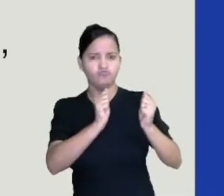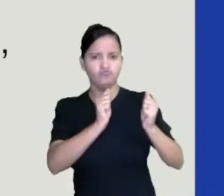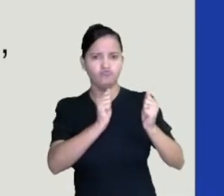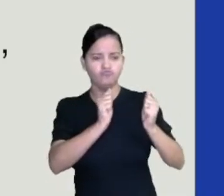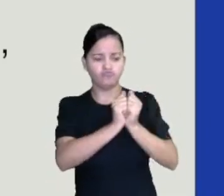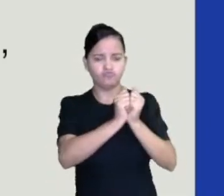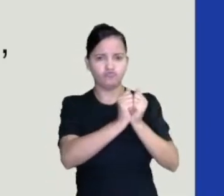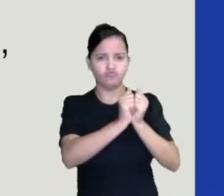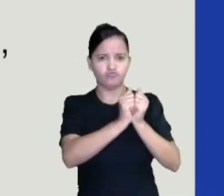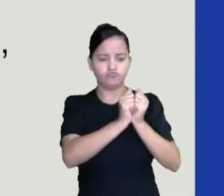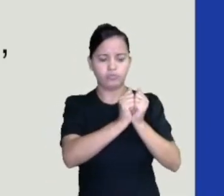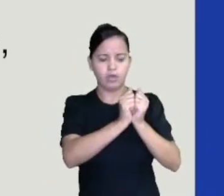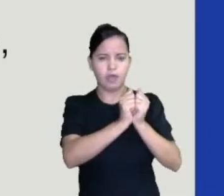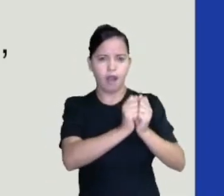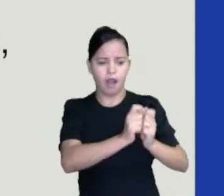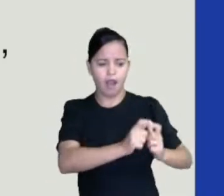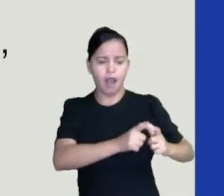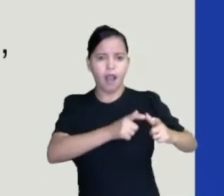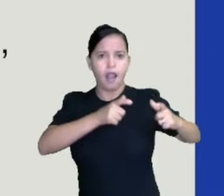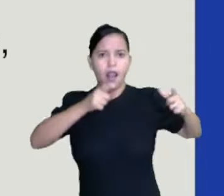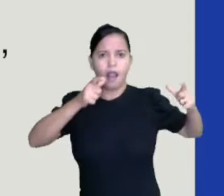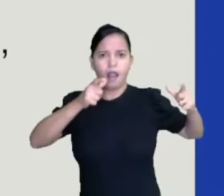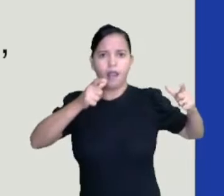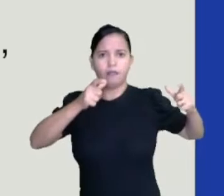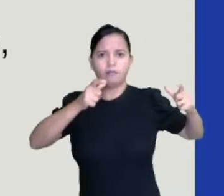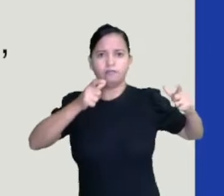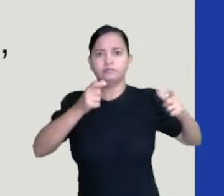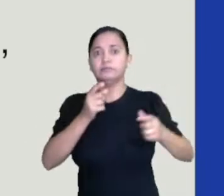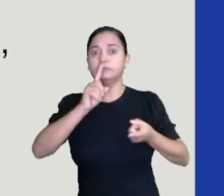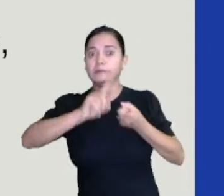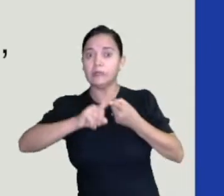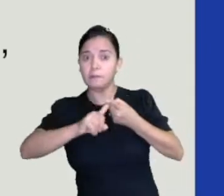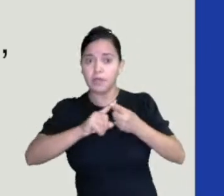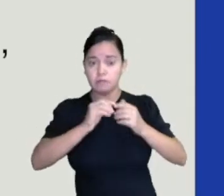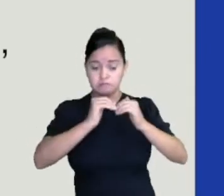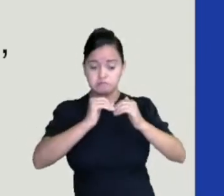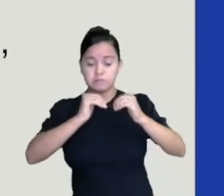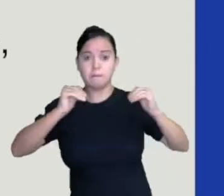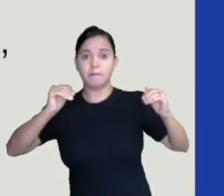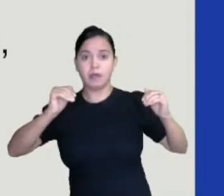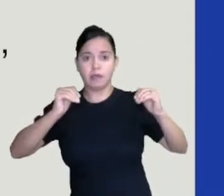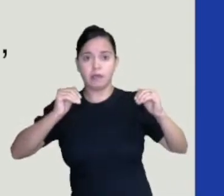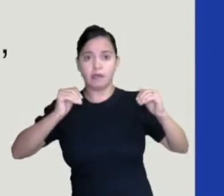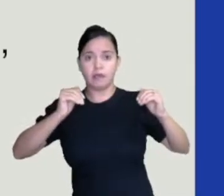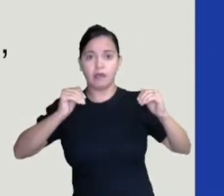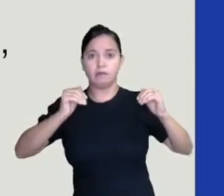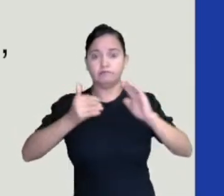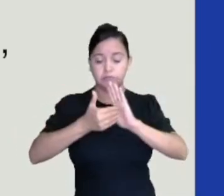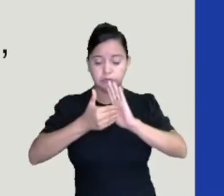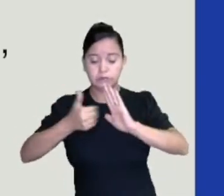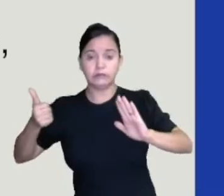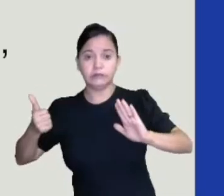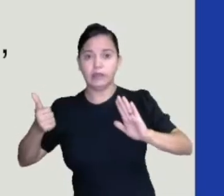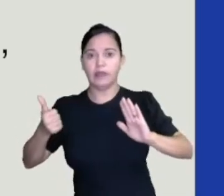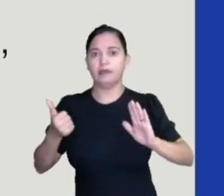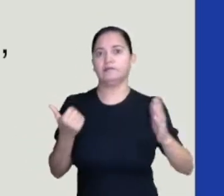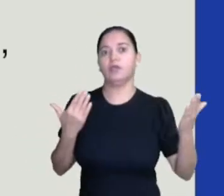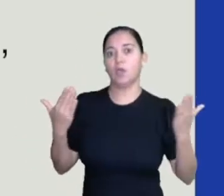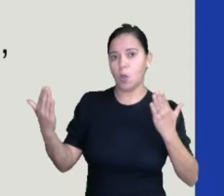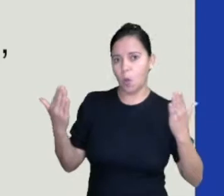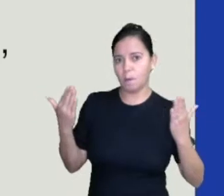acrescentar quantidades, separar e retirar quantidades e comparar e